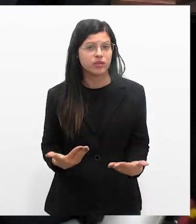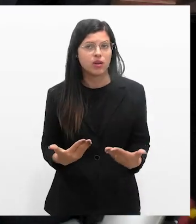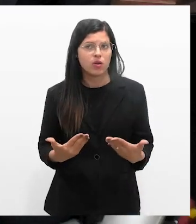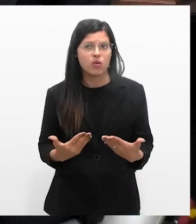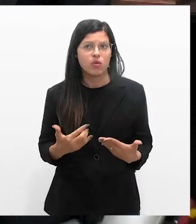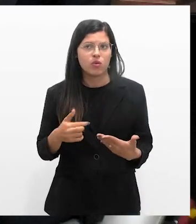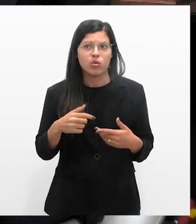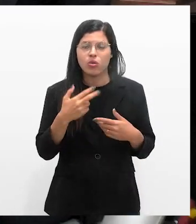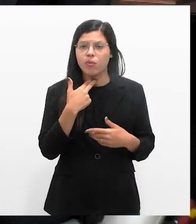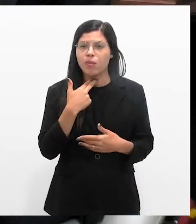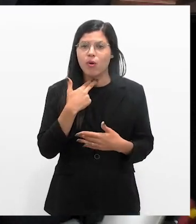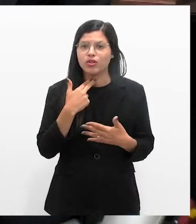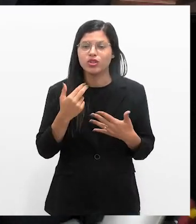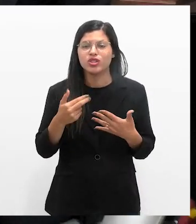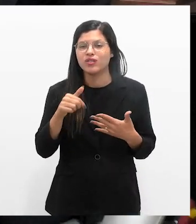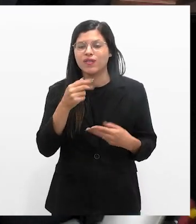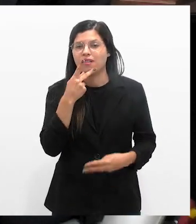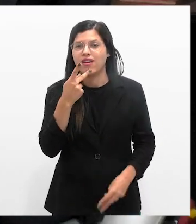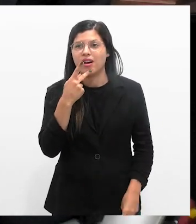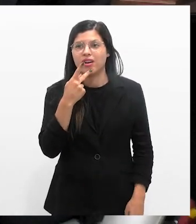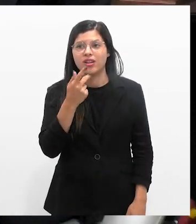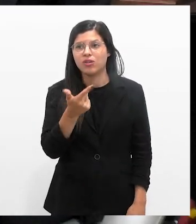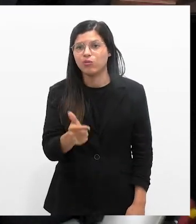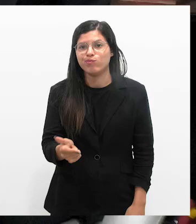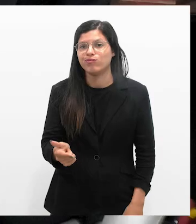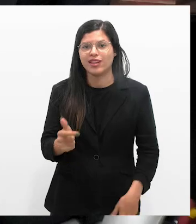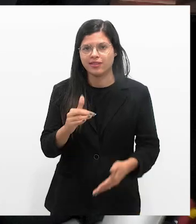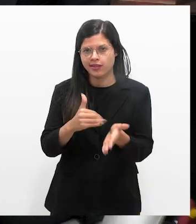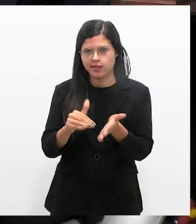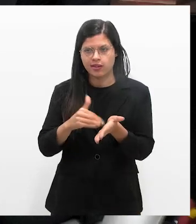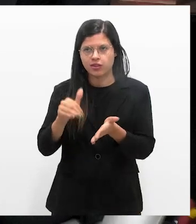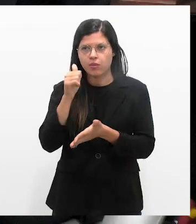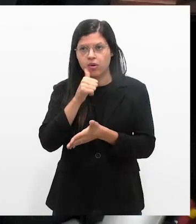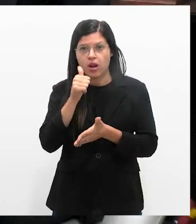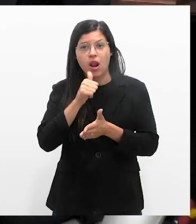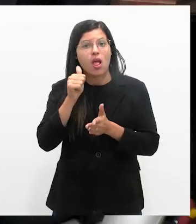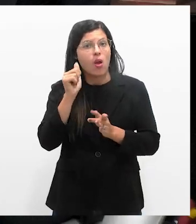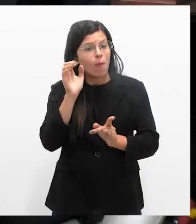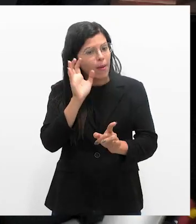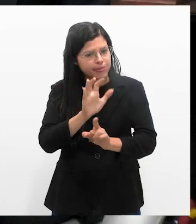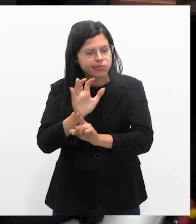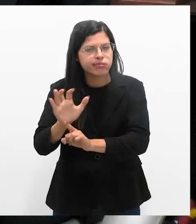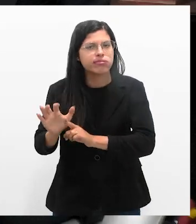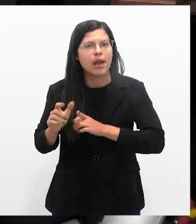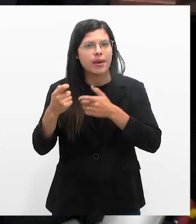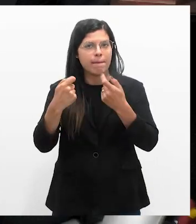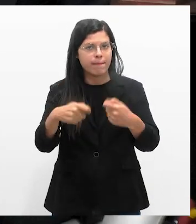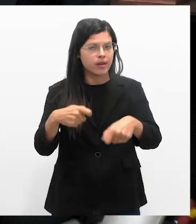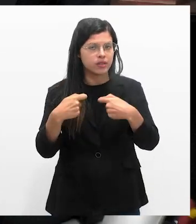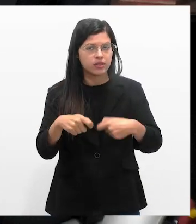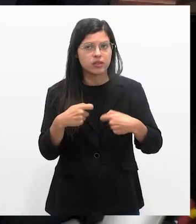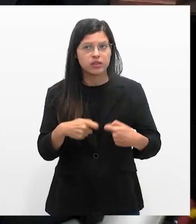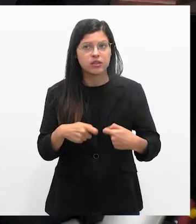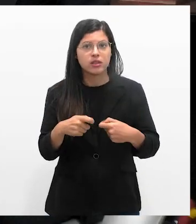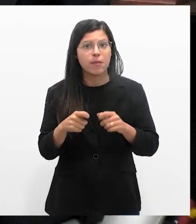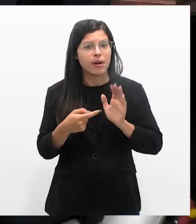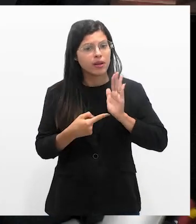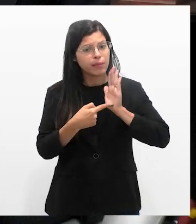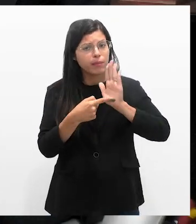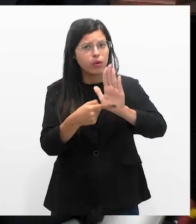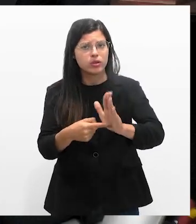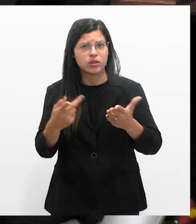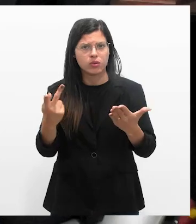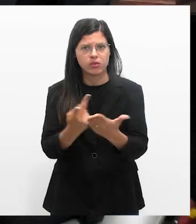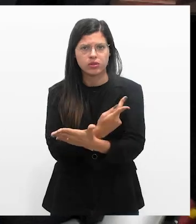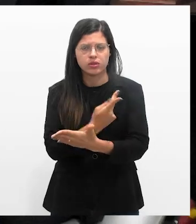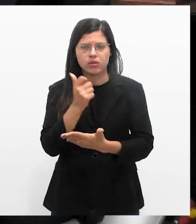sociedade. Então, não se justifica não ter uma Secretaria de Política das Mulheres. Então, isso é uma pressão, é uma necessidade para que